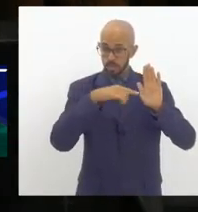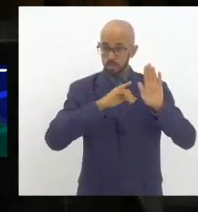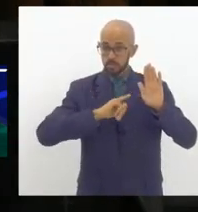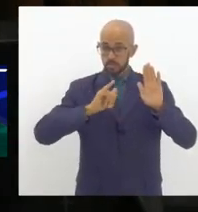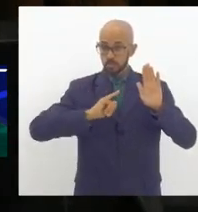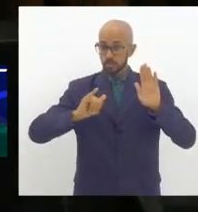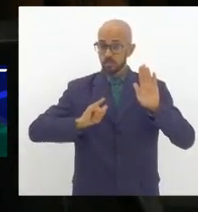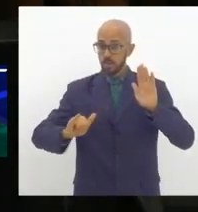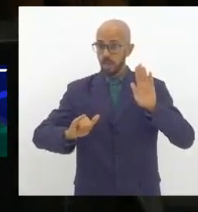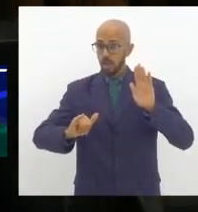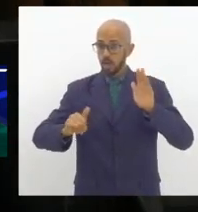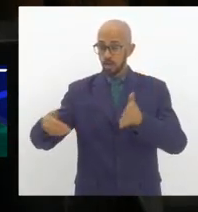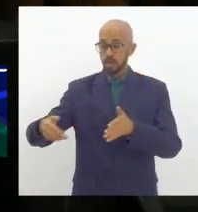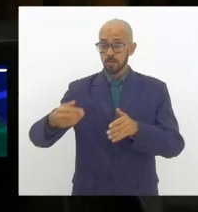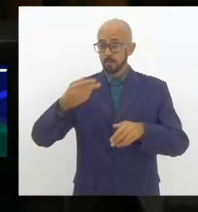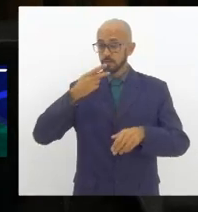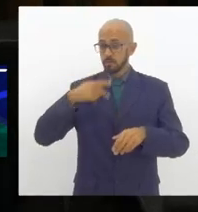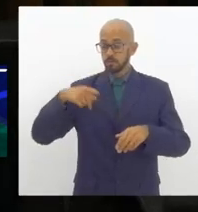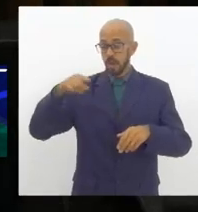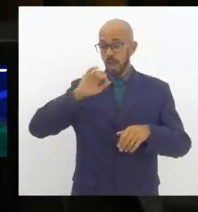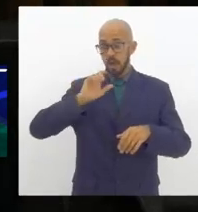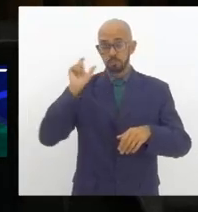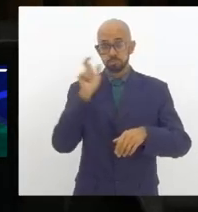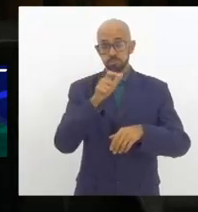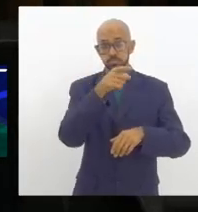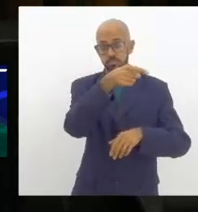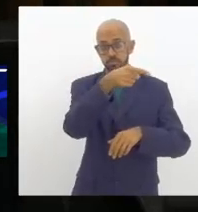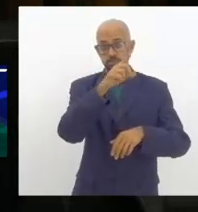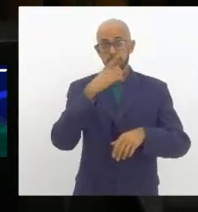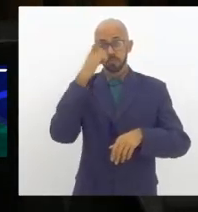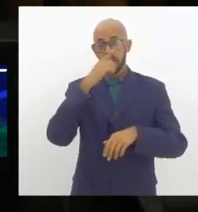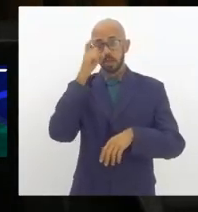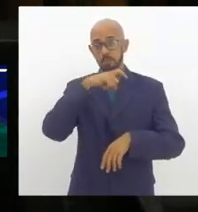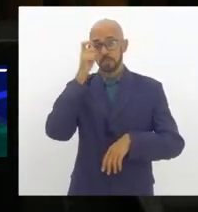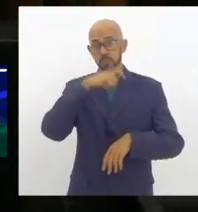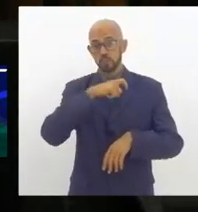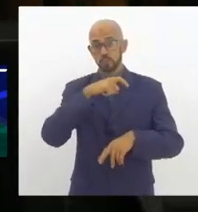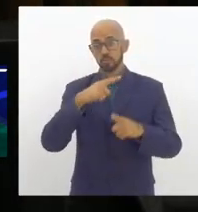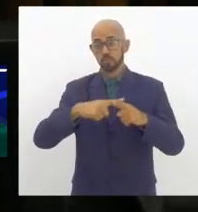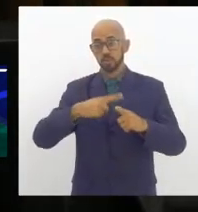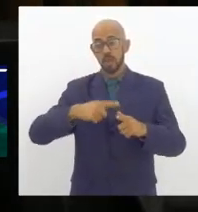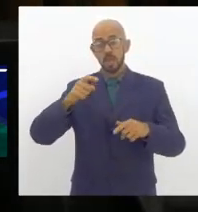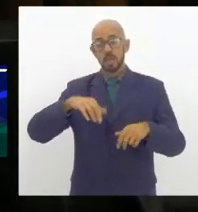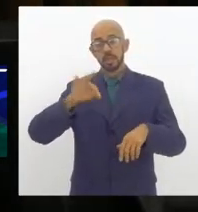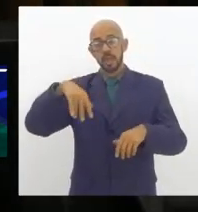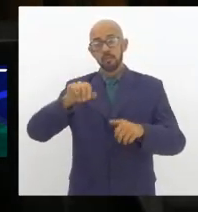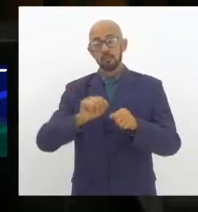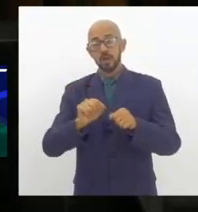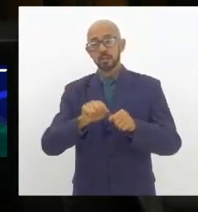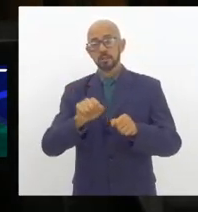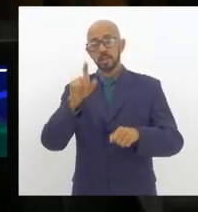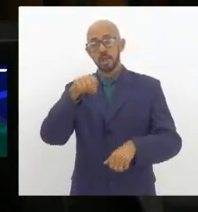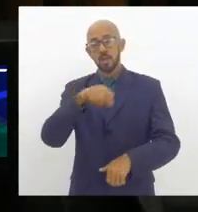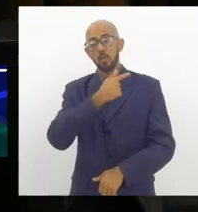este ano o deputado o candidato de mentiroso é porque faz o governador